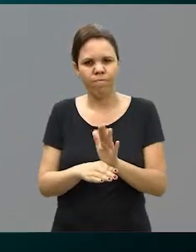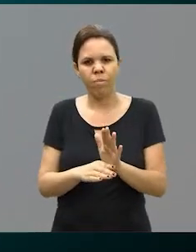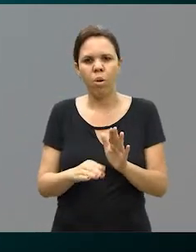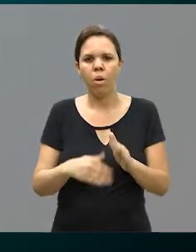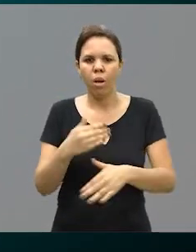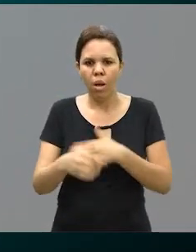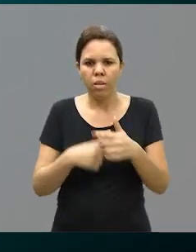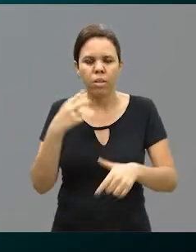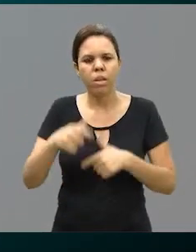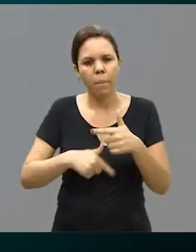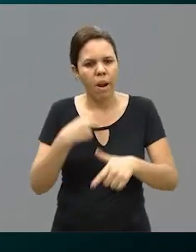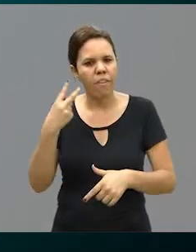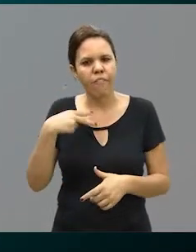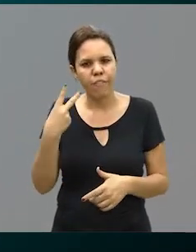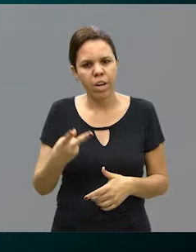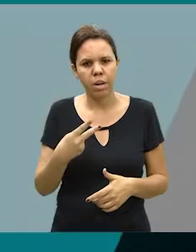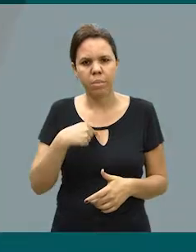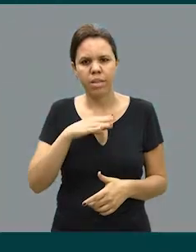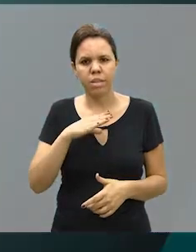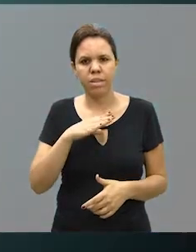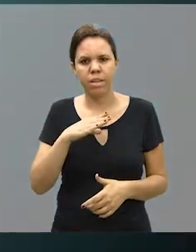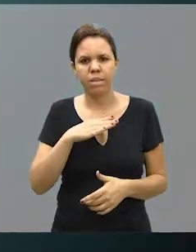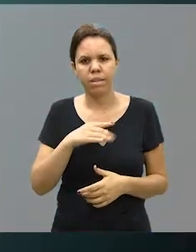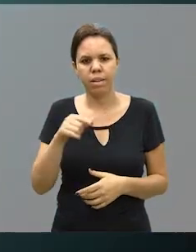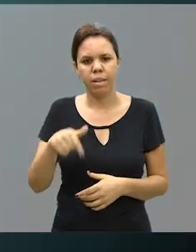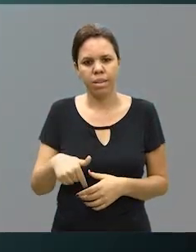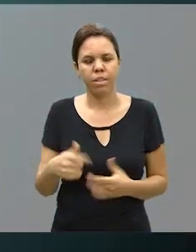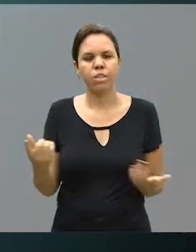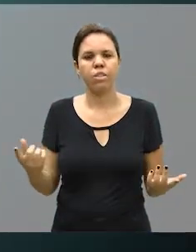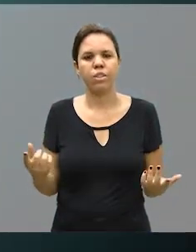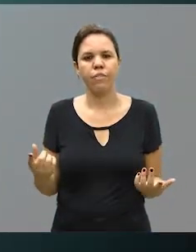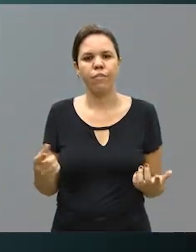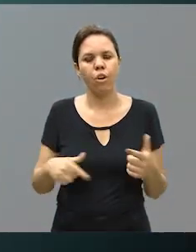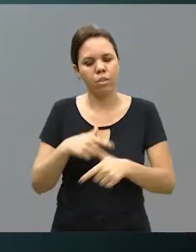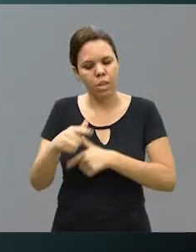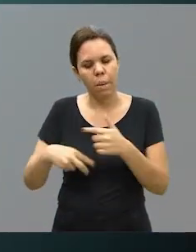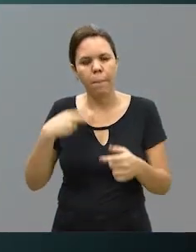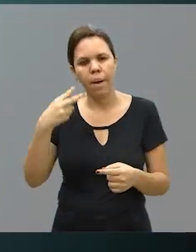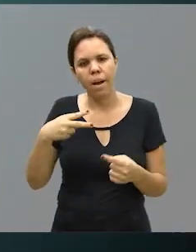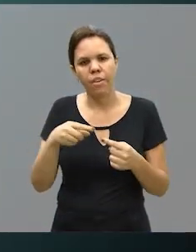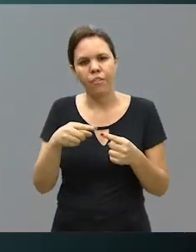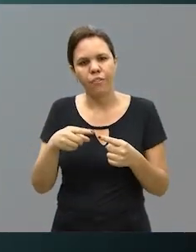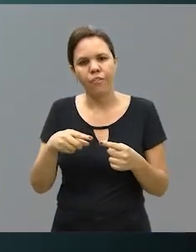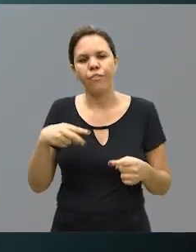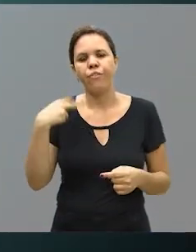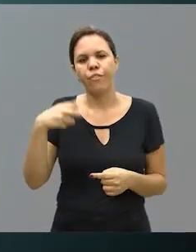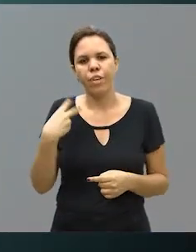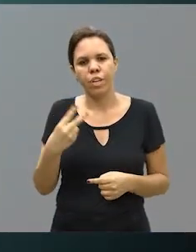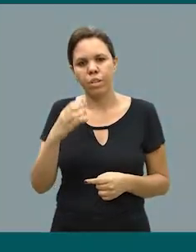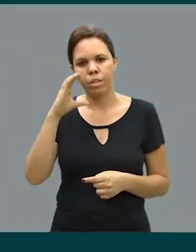eu estiver ocupando um cargo público pela minha cidade. Este foi o perfil do vereador Luiz Cirilo, do